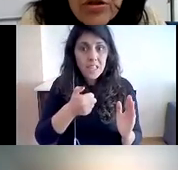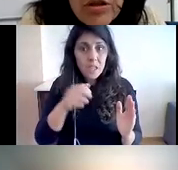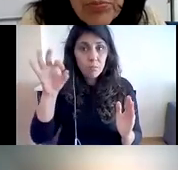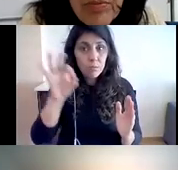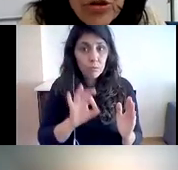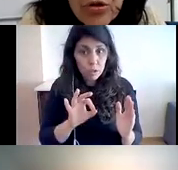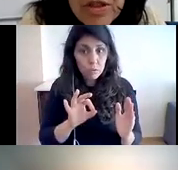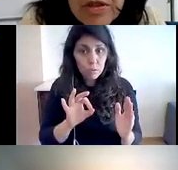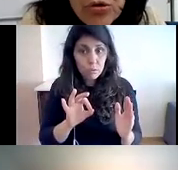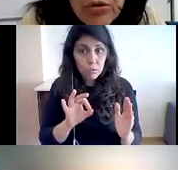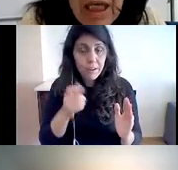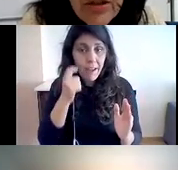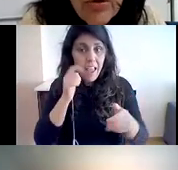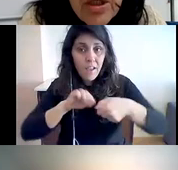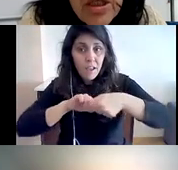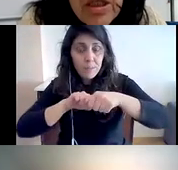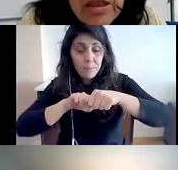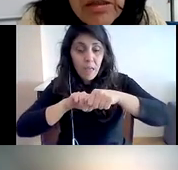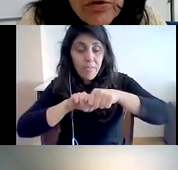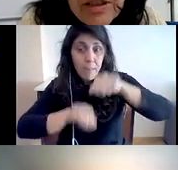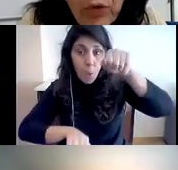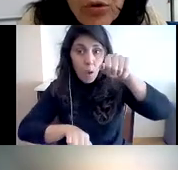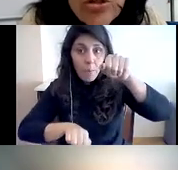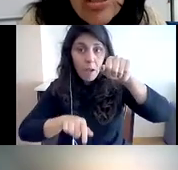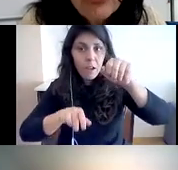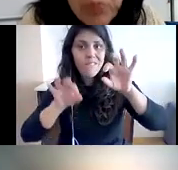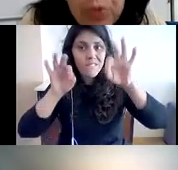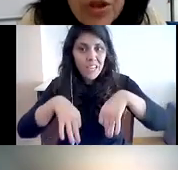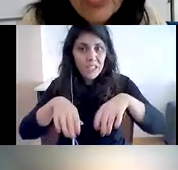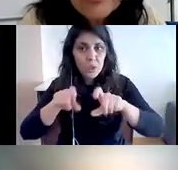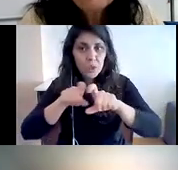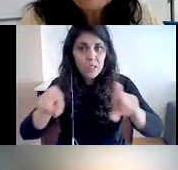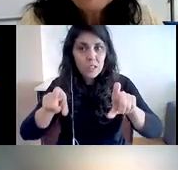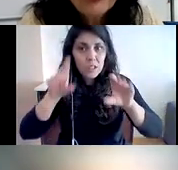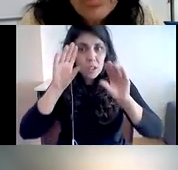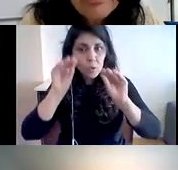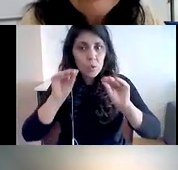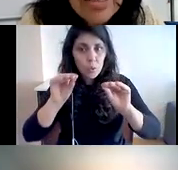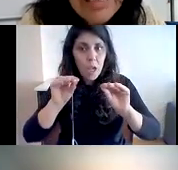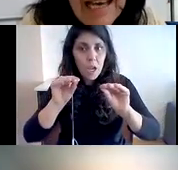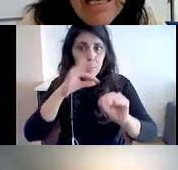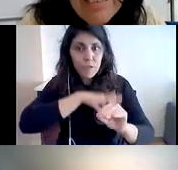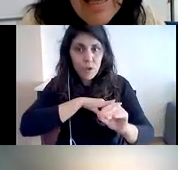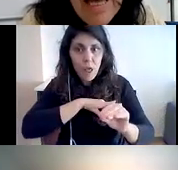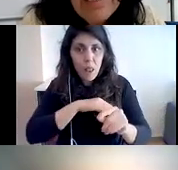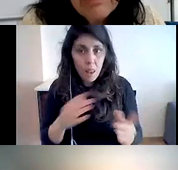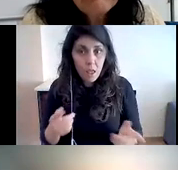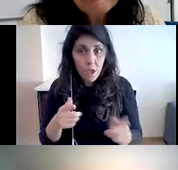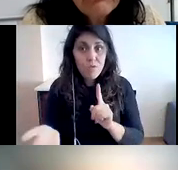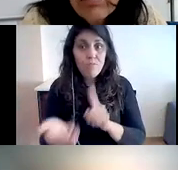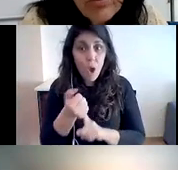85% de diplomados com o ensino secundário são conseguidos porque o ensino profissional está aí a